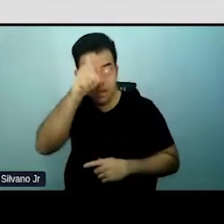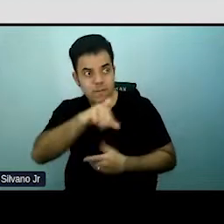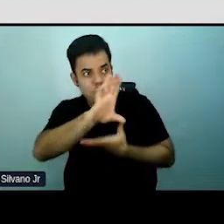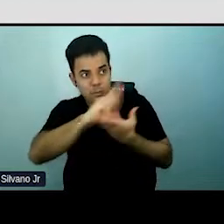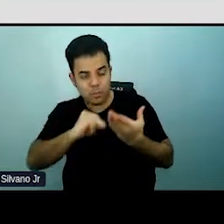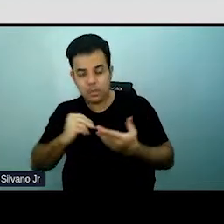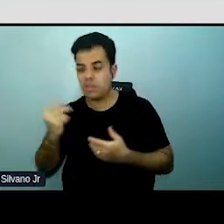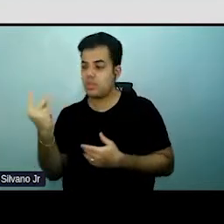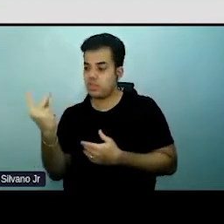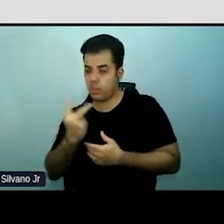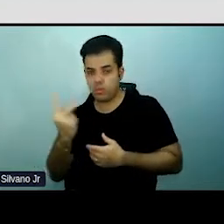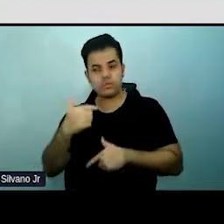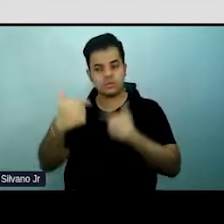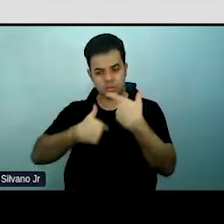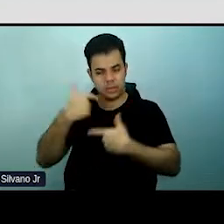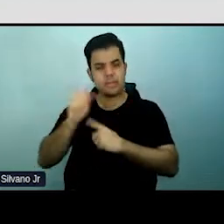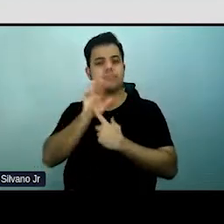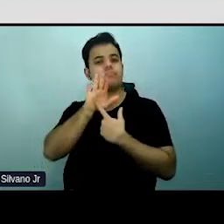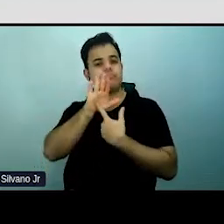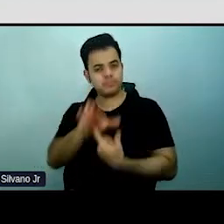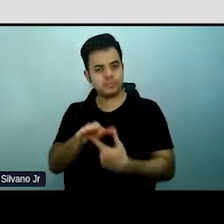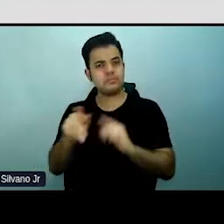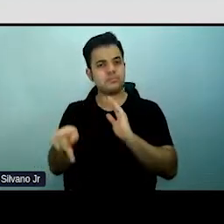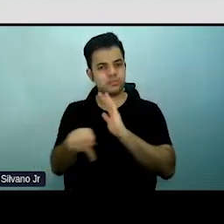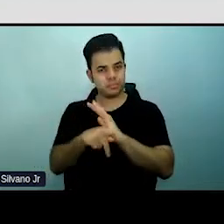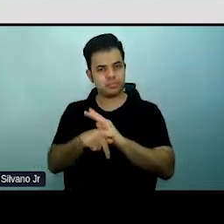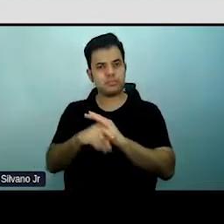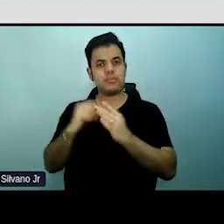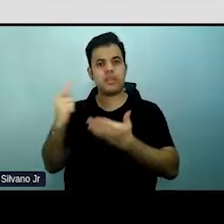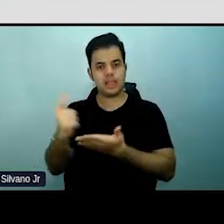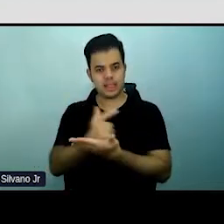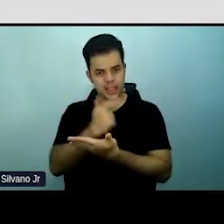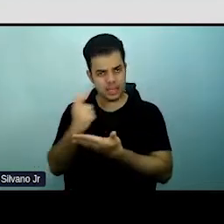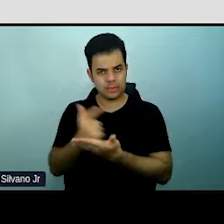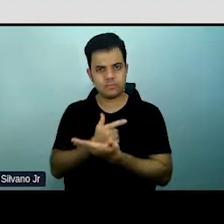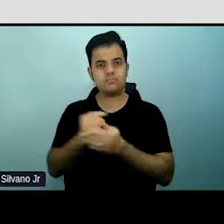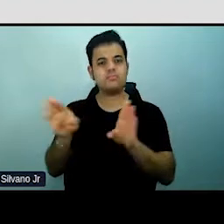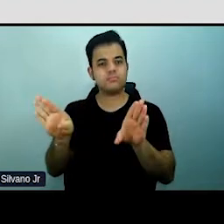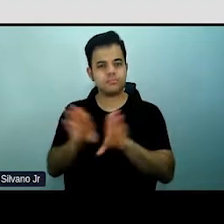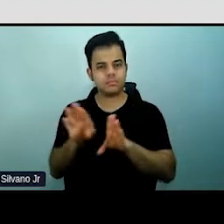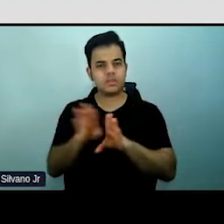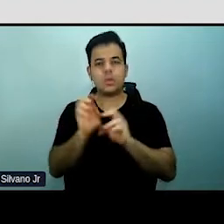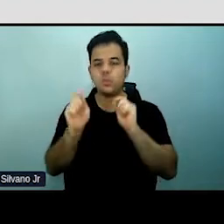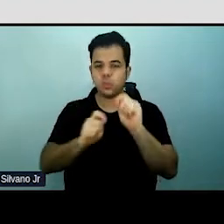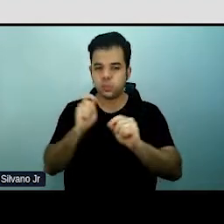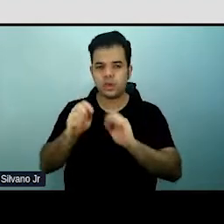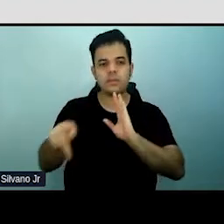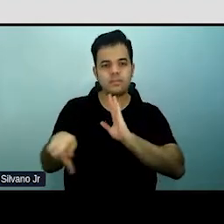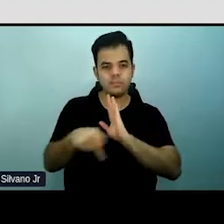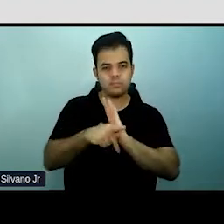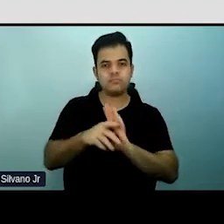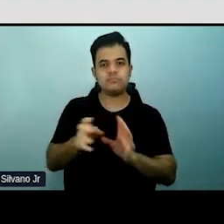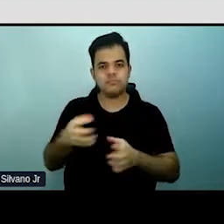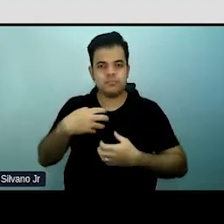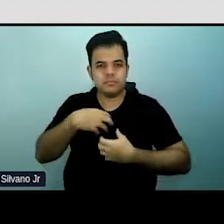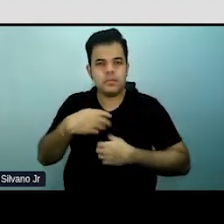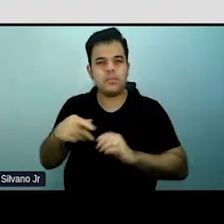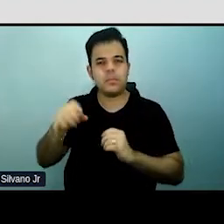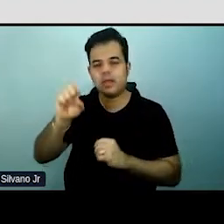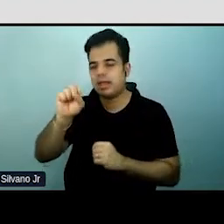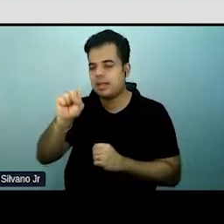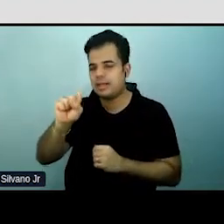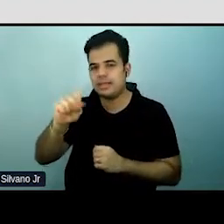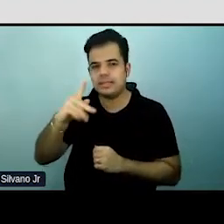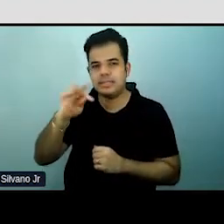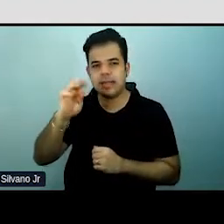eu quanto a Wanda, a gente trouxe essa questão do livro, inclusive, que é trazer essa referência da Stephanie Johnson